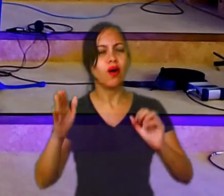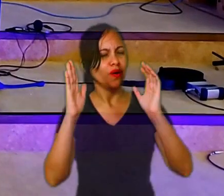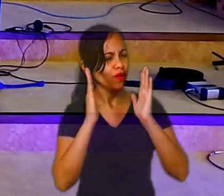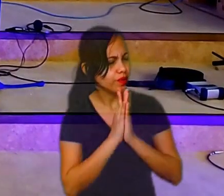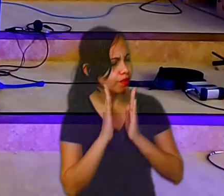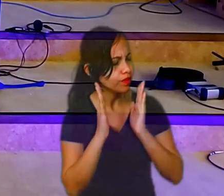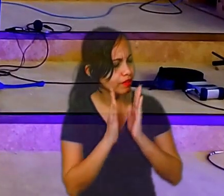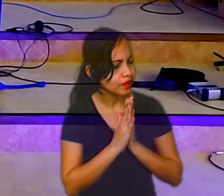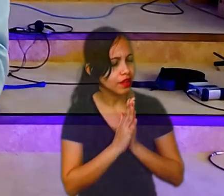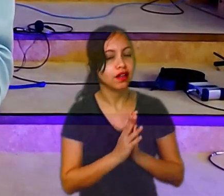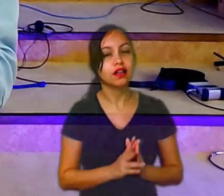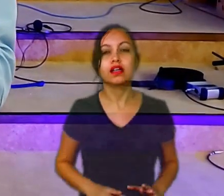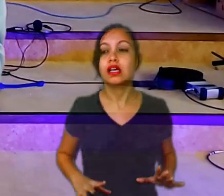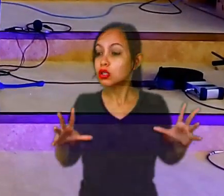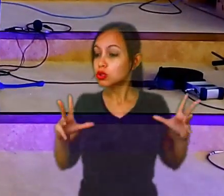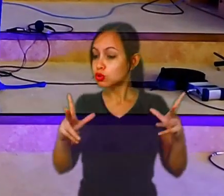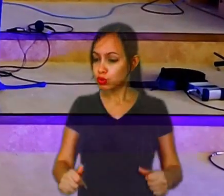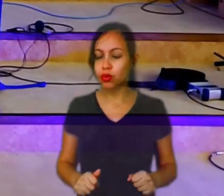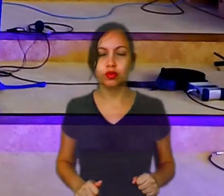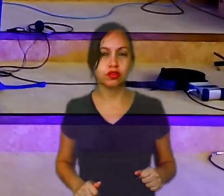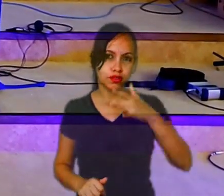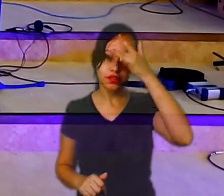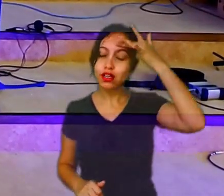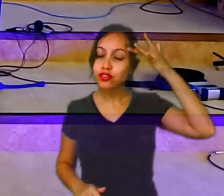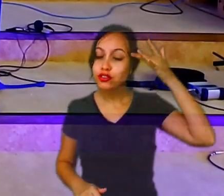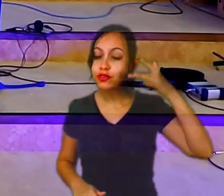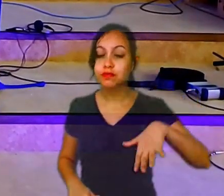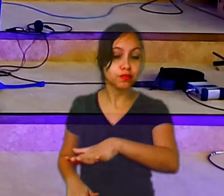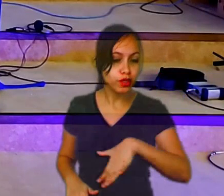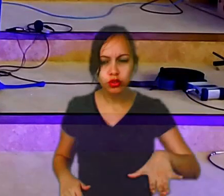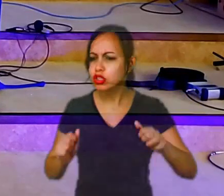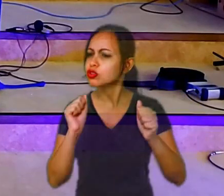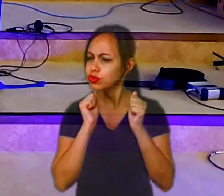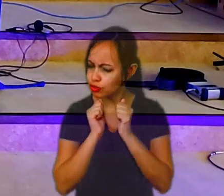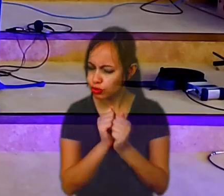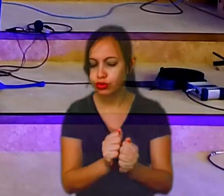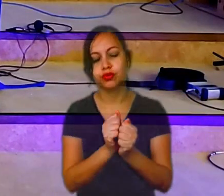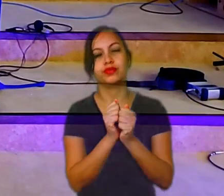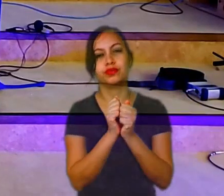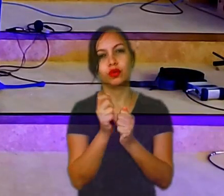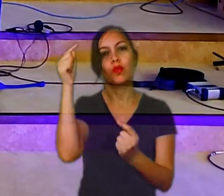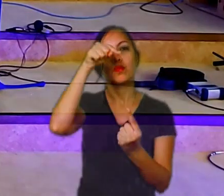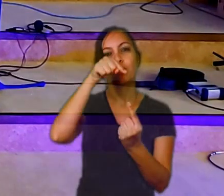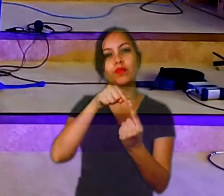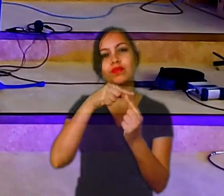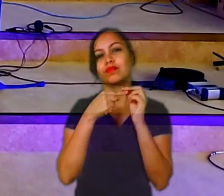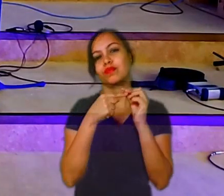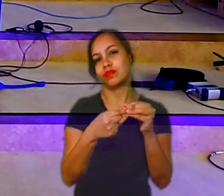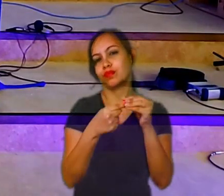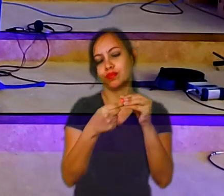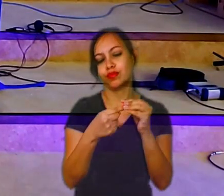orar, e todo mundo, toda a congregação junta com um só propósito, com um